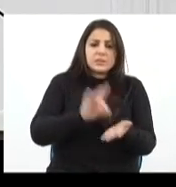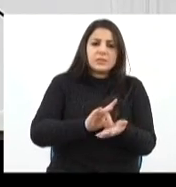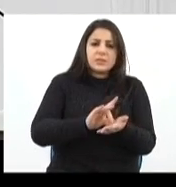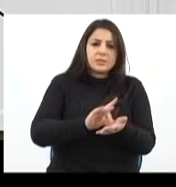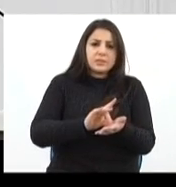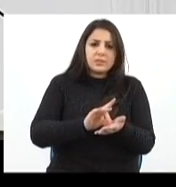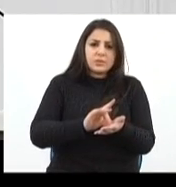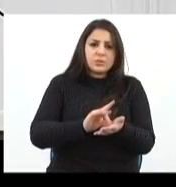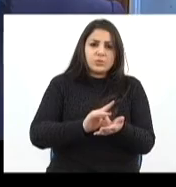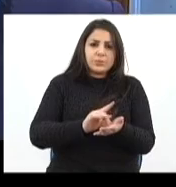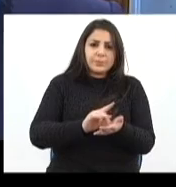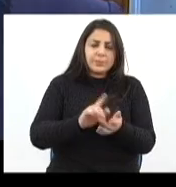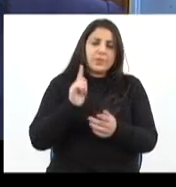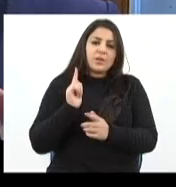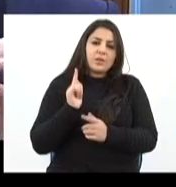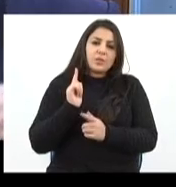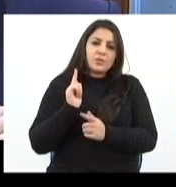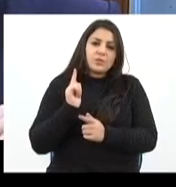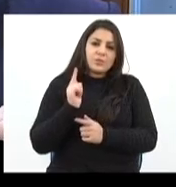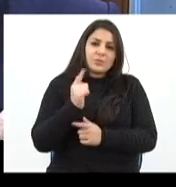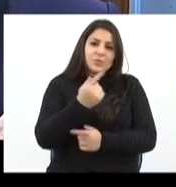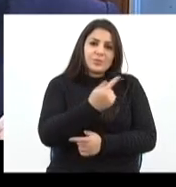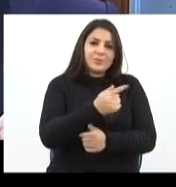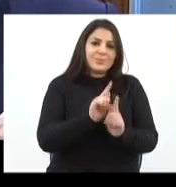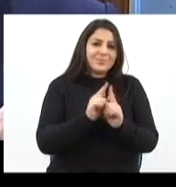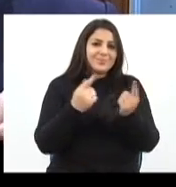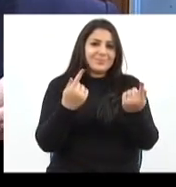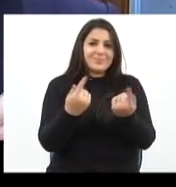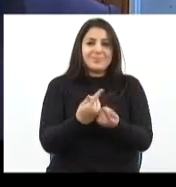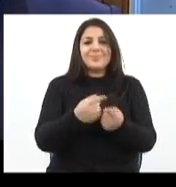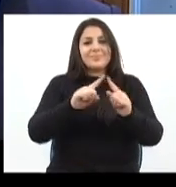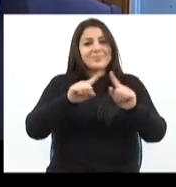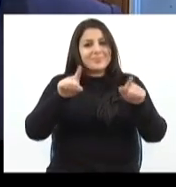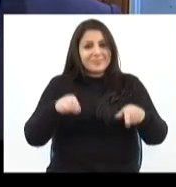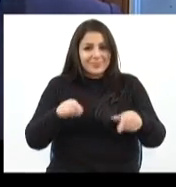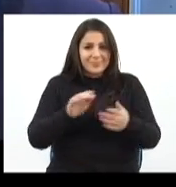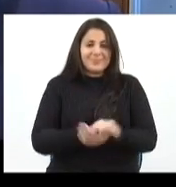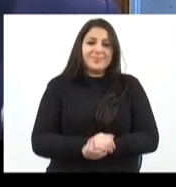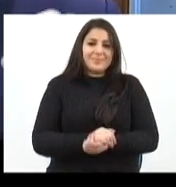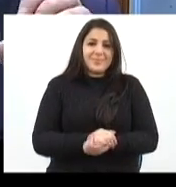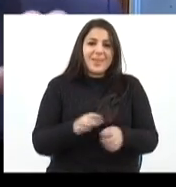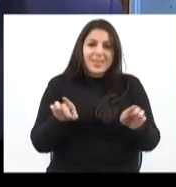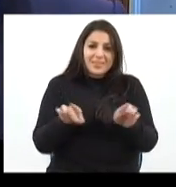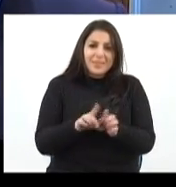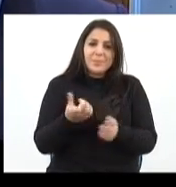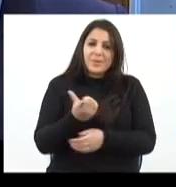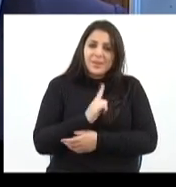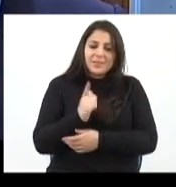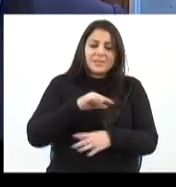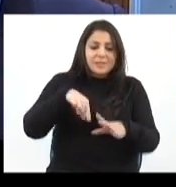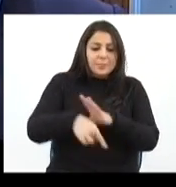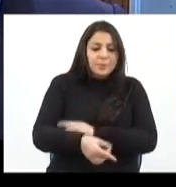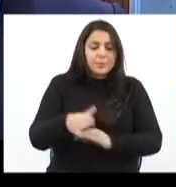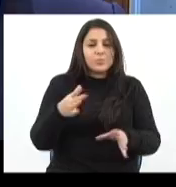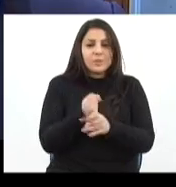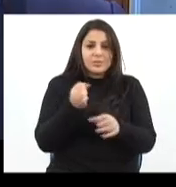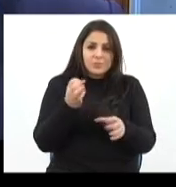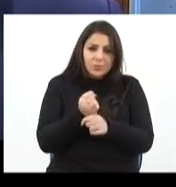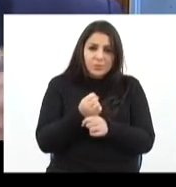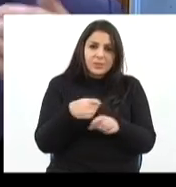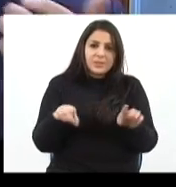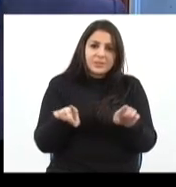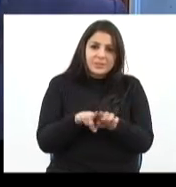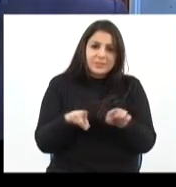gestores públicos. E veja que o Tribunal de Contas faz um parecer técnico. Eles se aprofundam em todas as contas